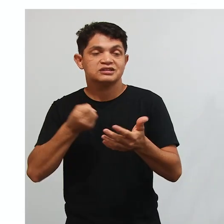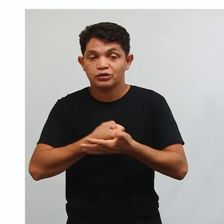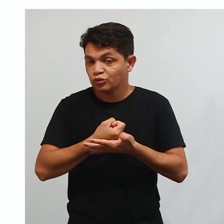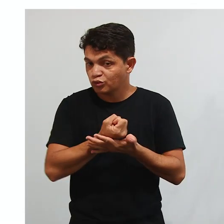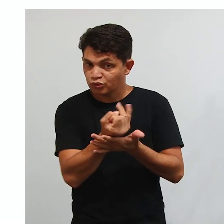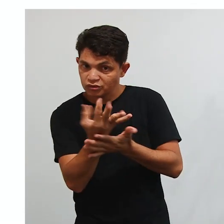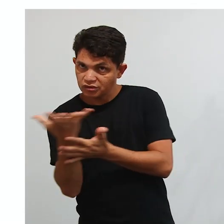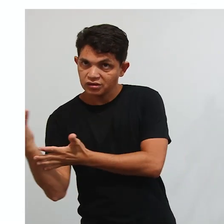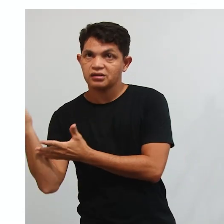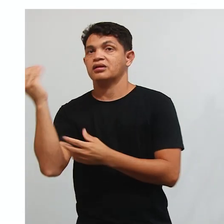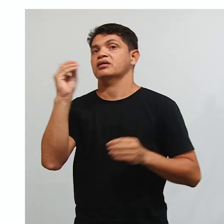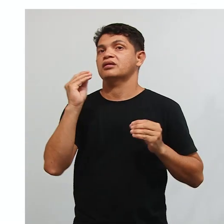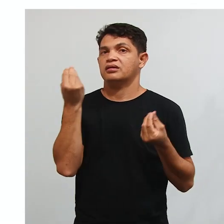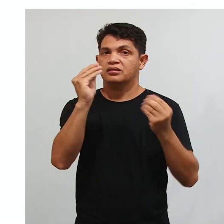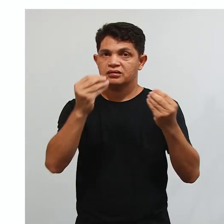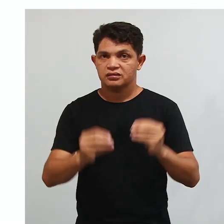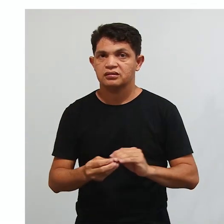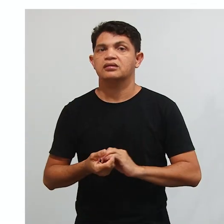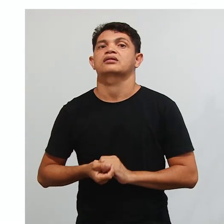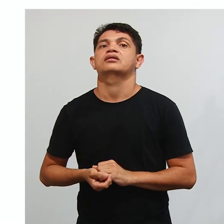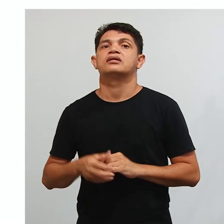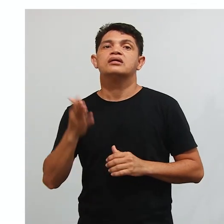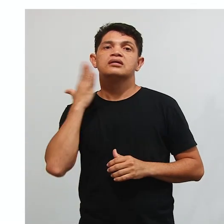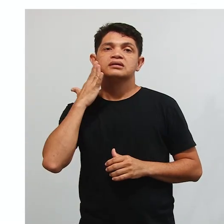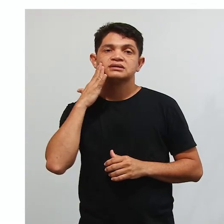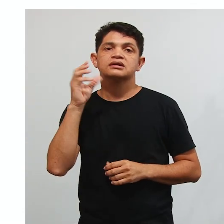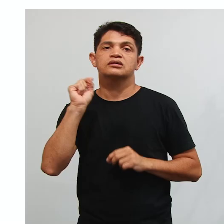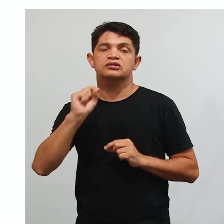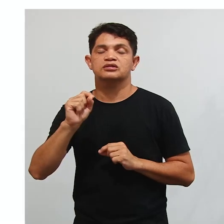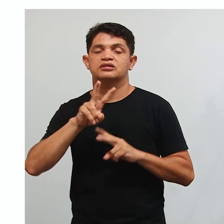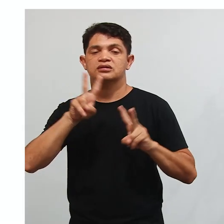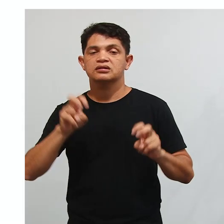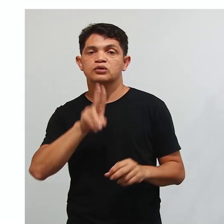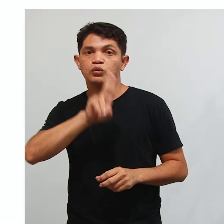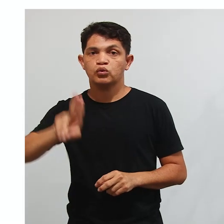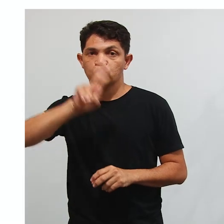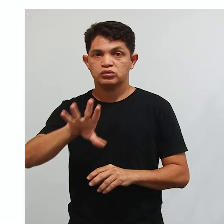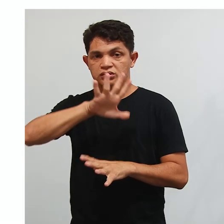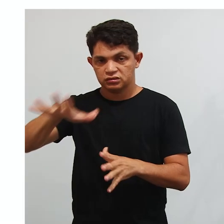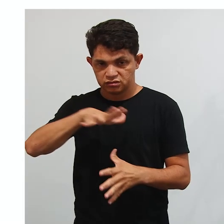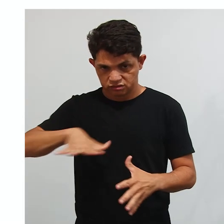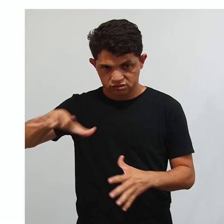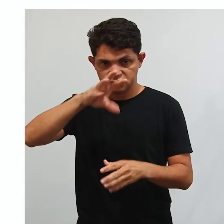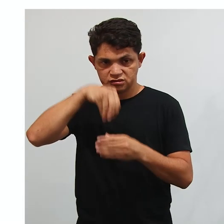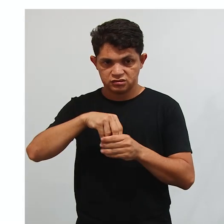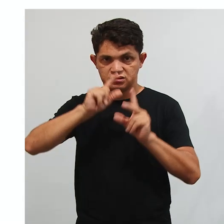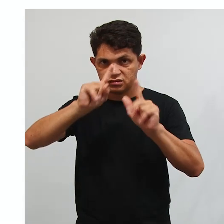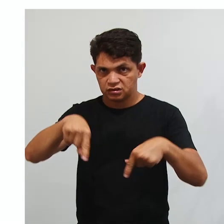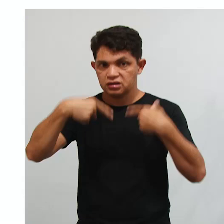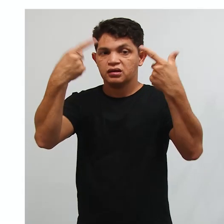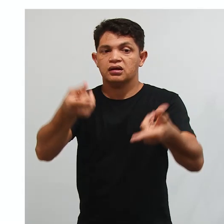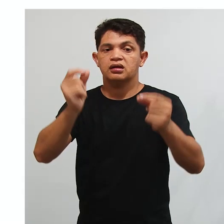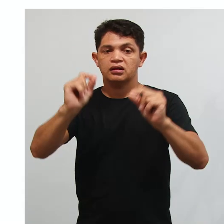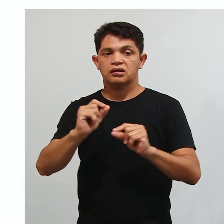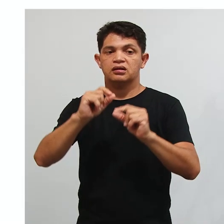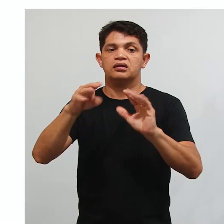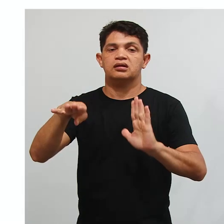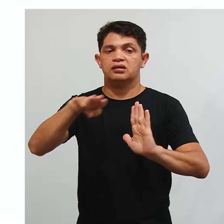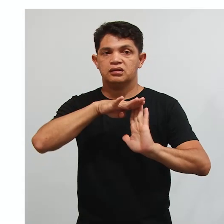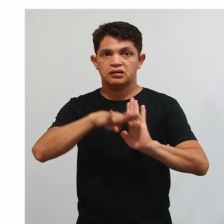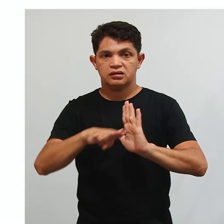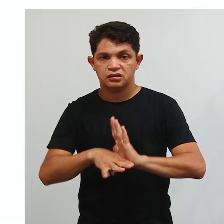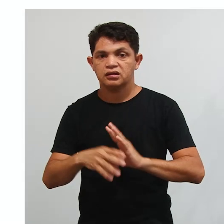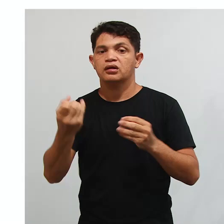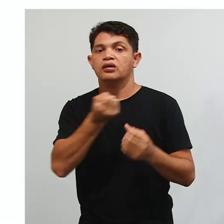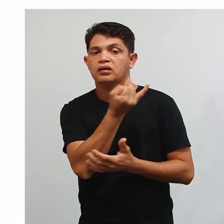dado qu ativo então ele é sempre um texto né enquanto que aqui a gente tem os números depois né então